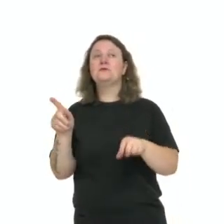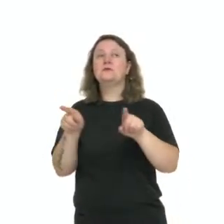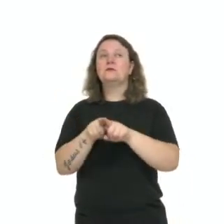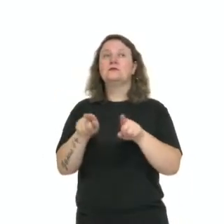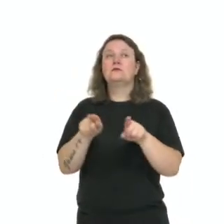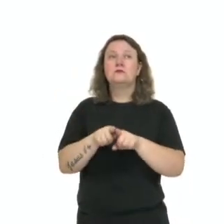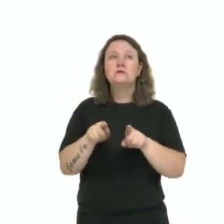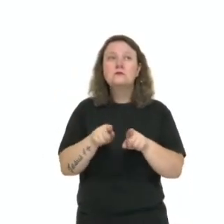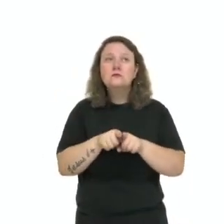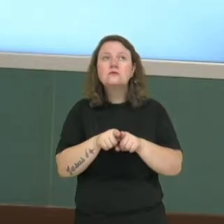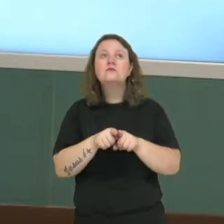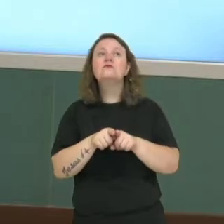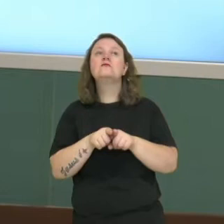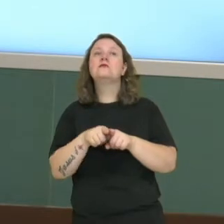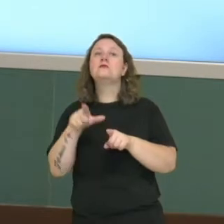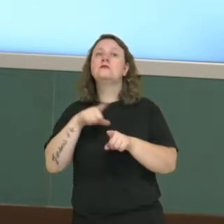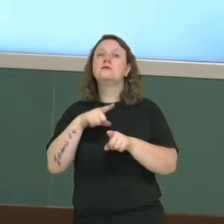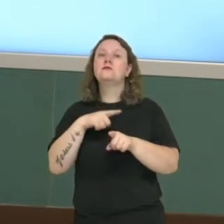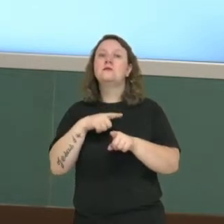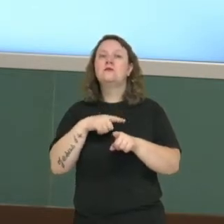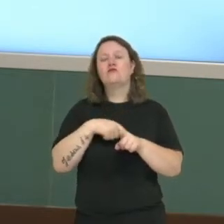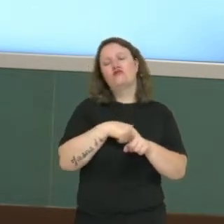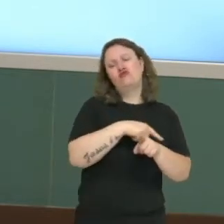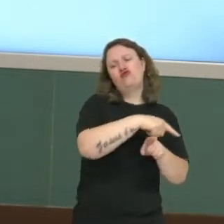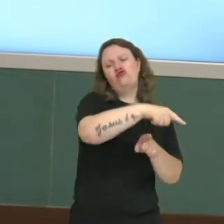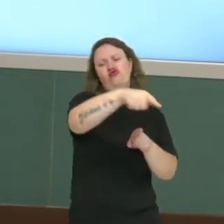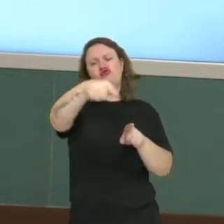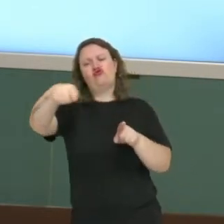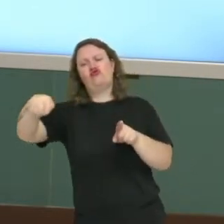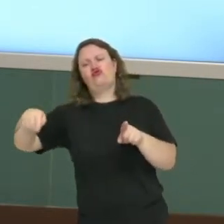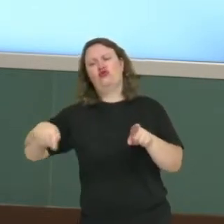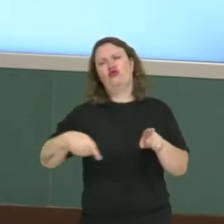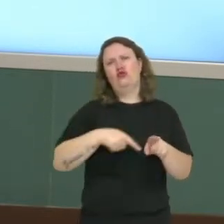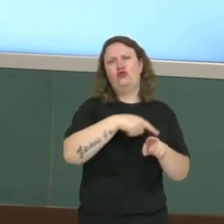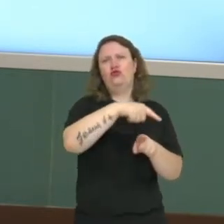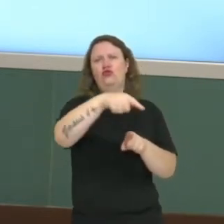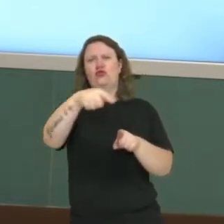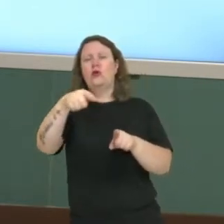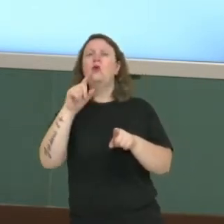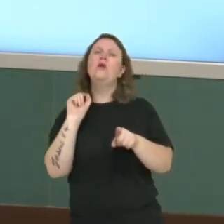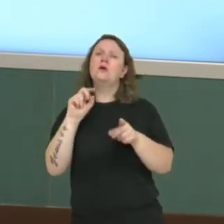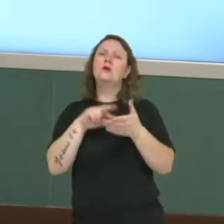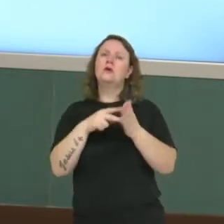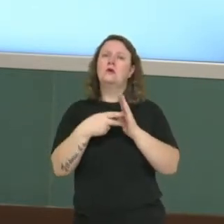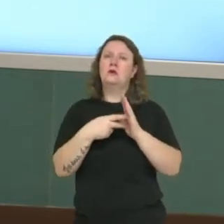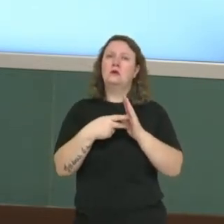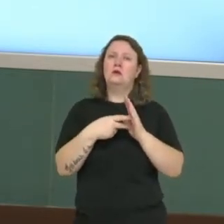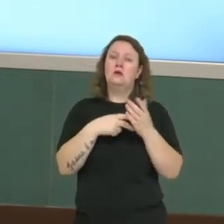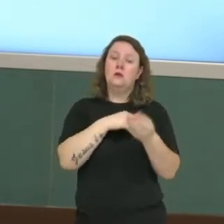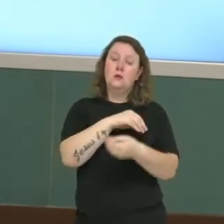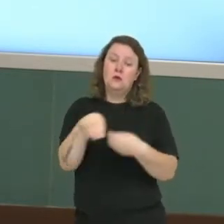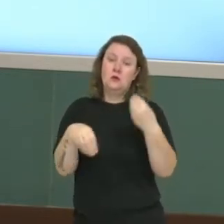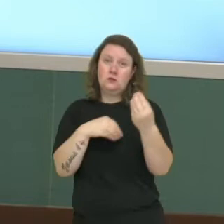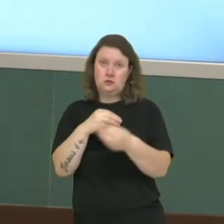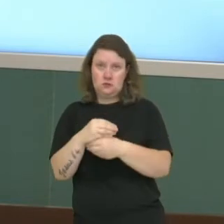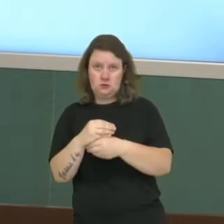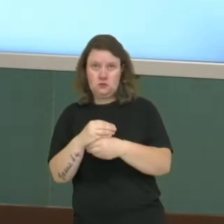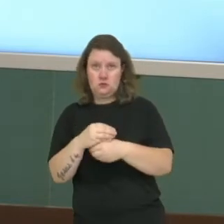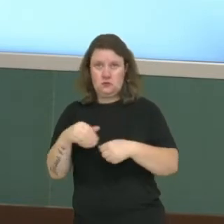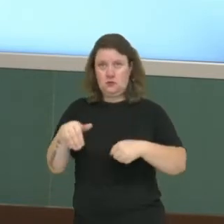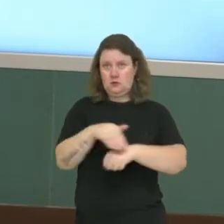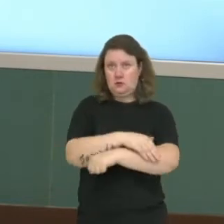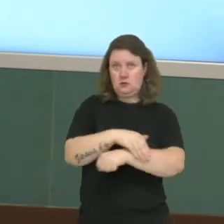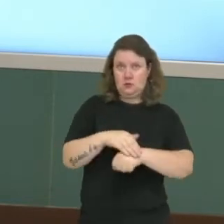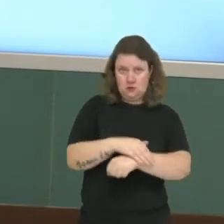de grandes voltas. As grandes voltas misturam etapas de estrada